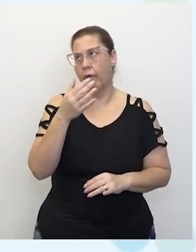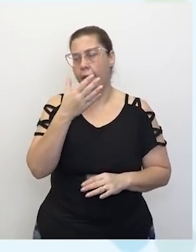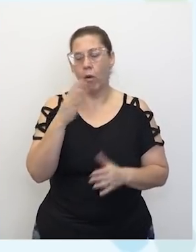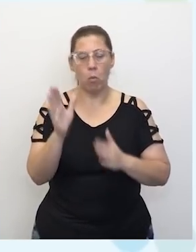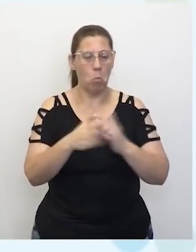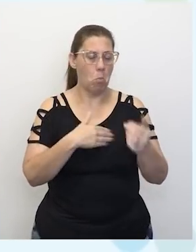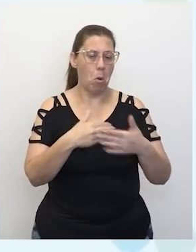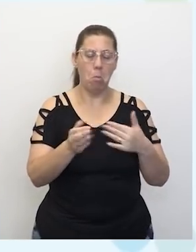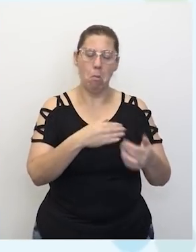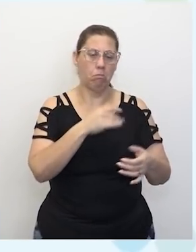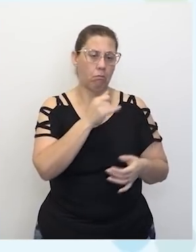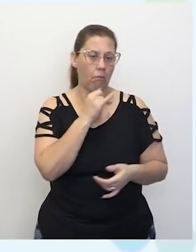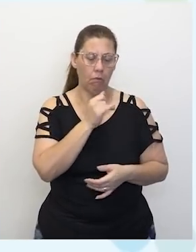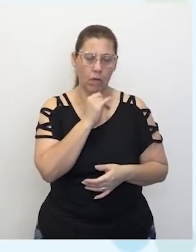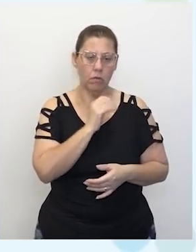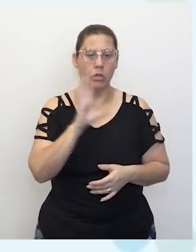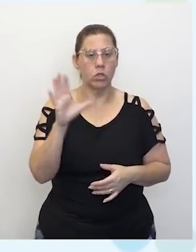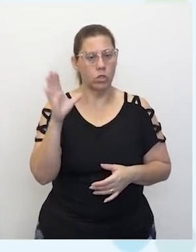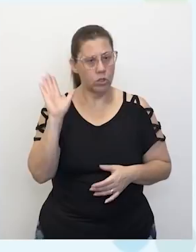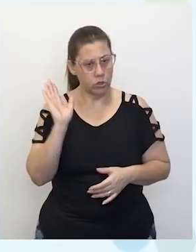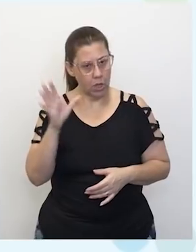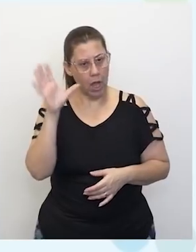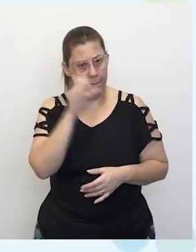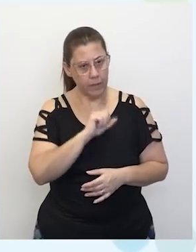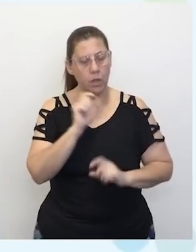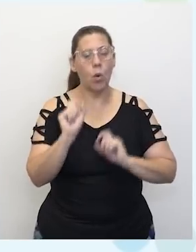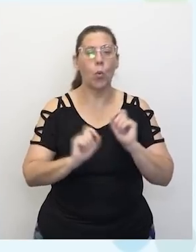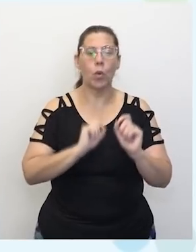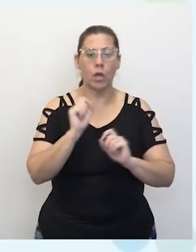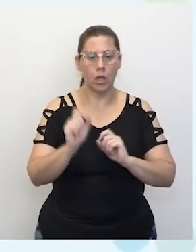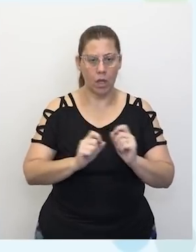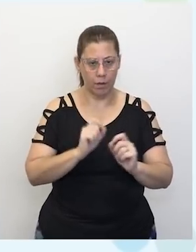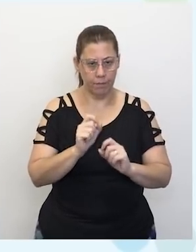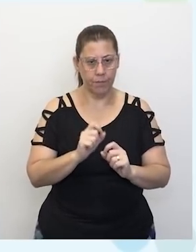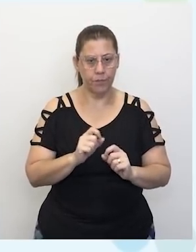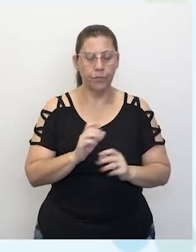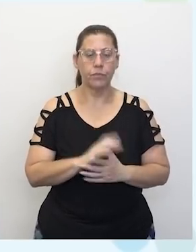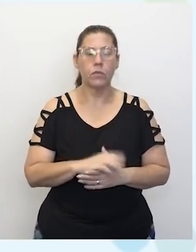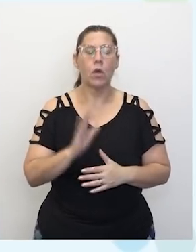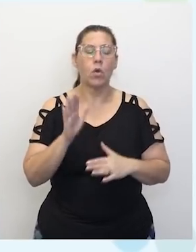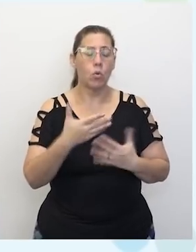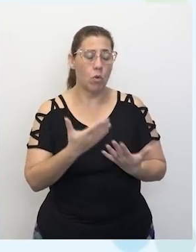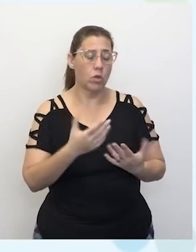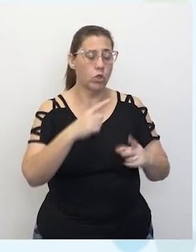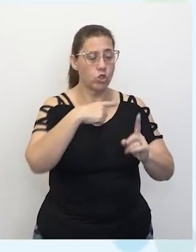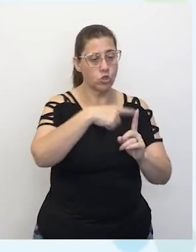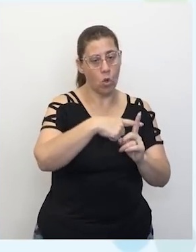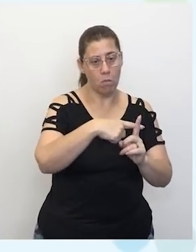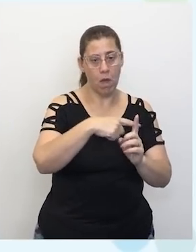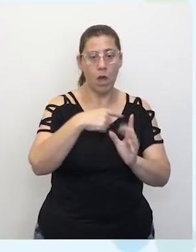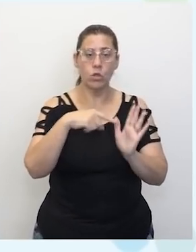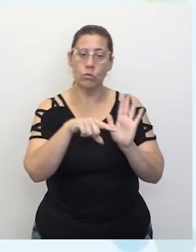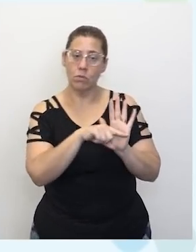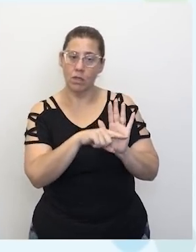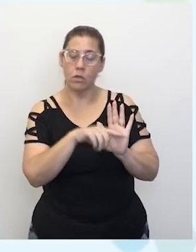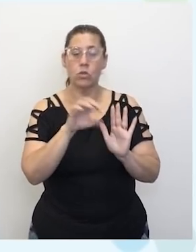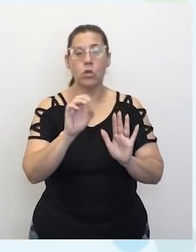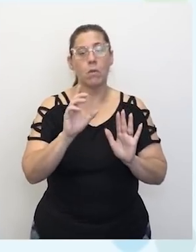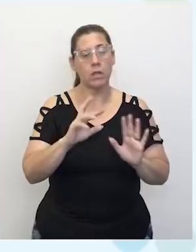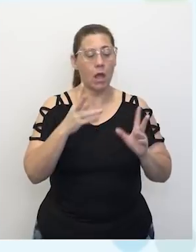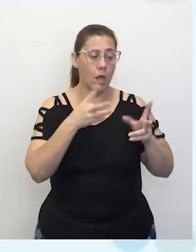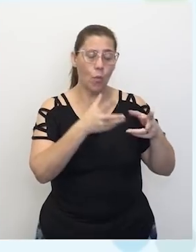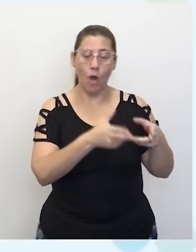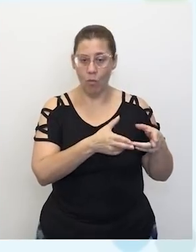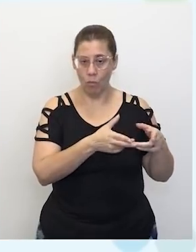qualquer. Então, a gente já aprendeu dos polinômios o seguinte, ó. Quando a gente faz soma e subtração, só pode ser termos